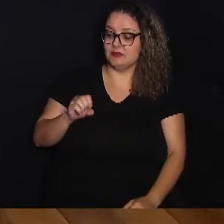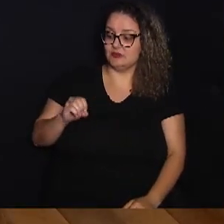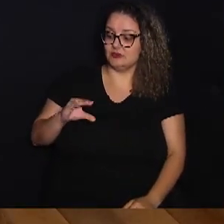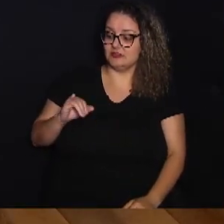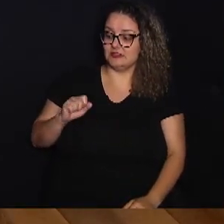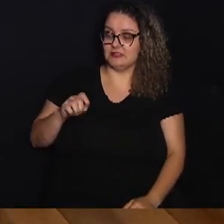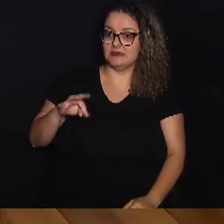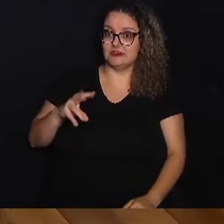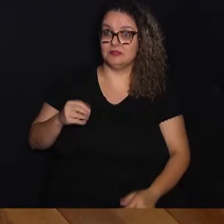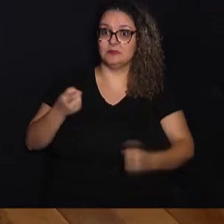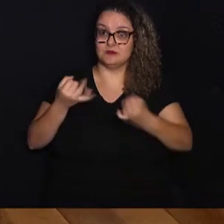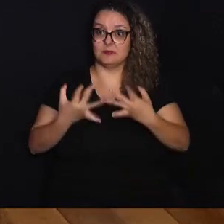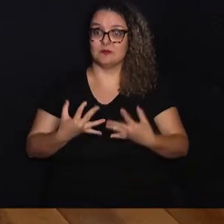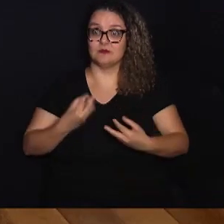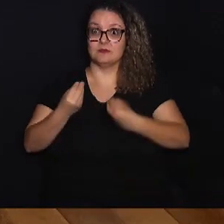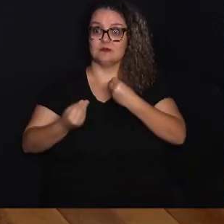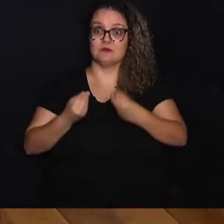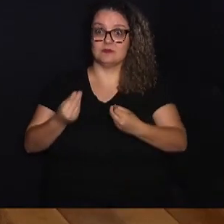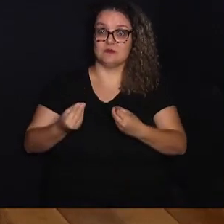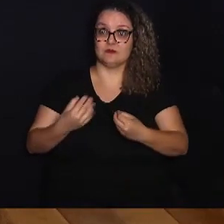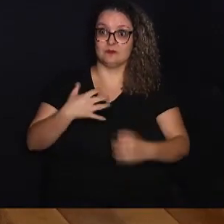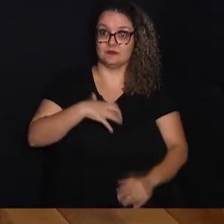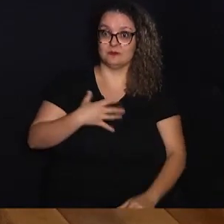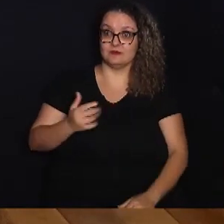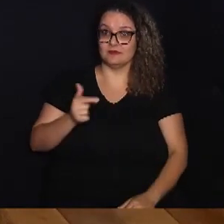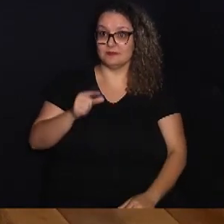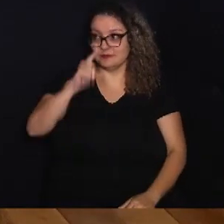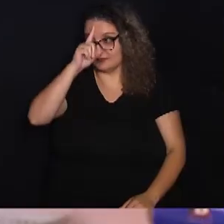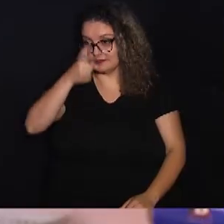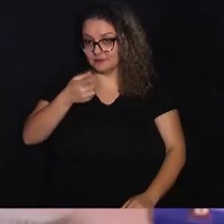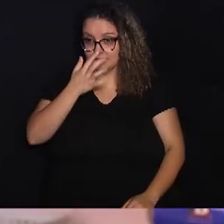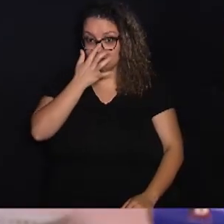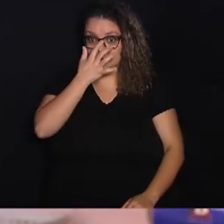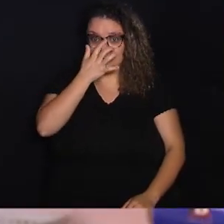é esse formato associativo onde não tem um dono, né.